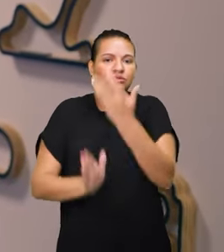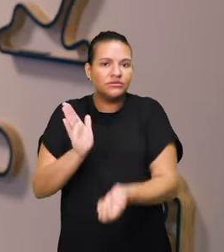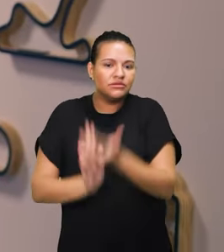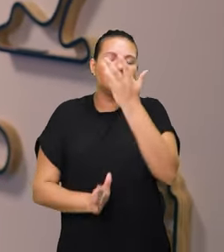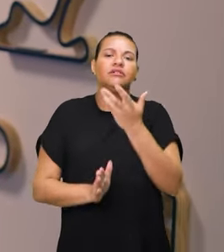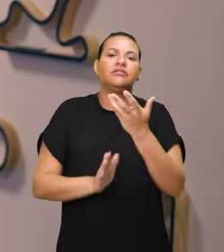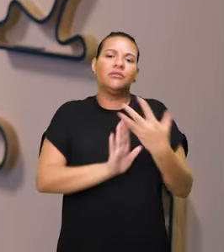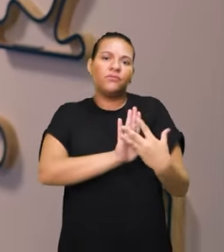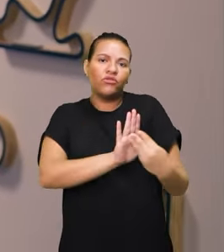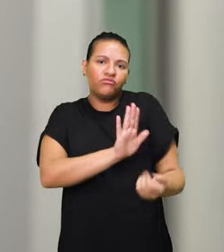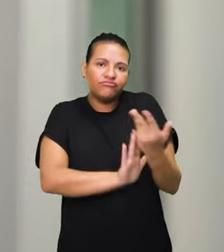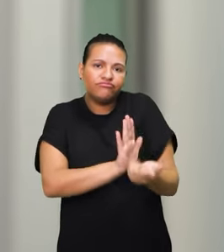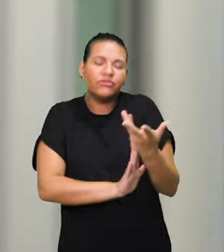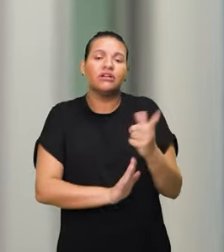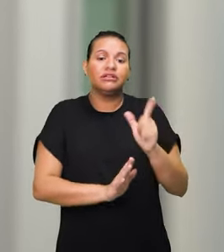parte de produção